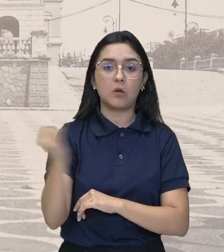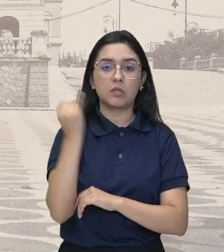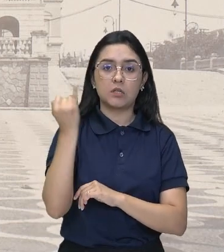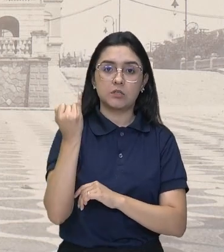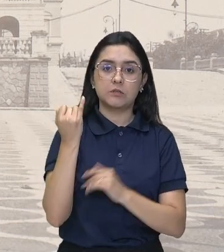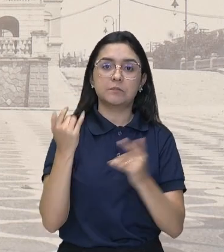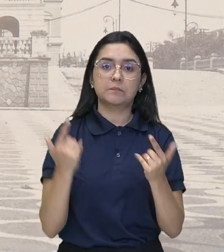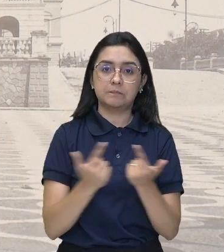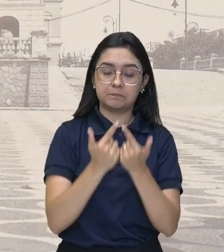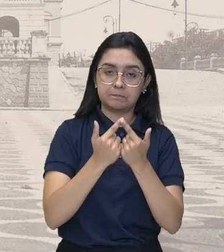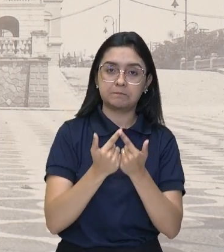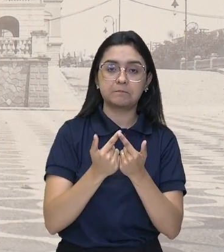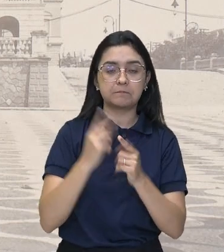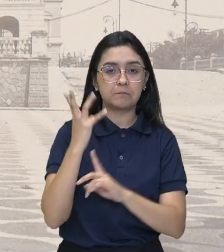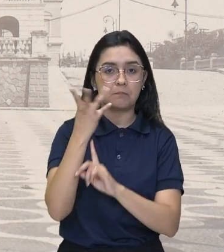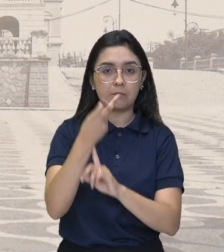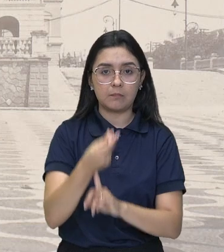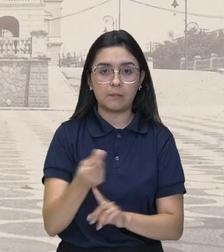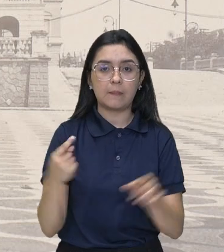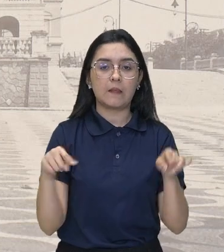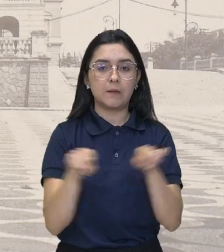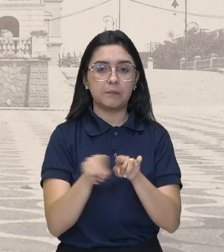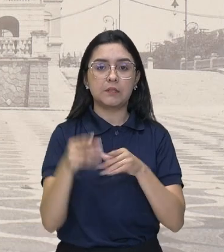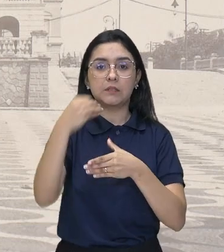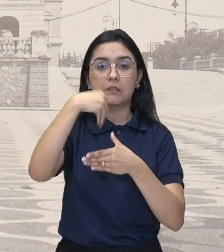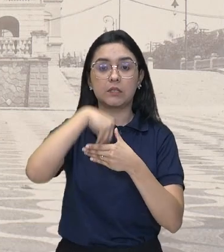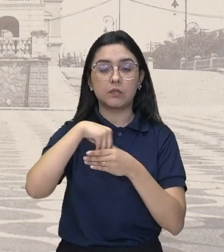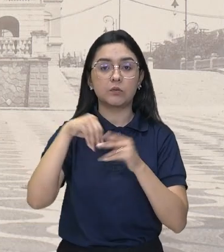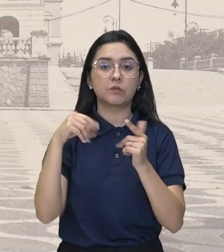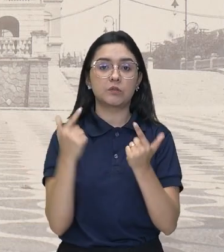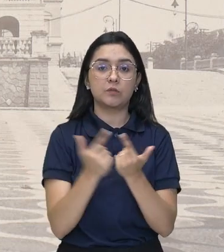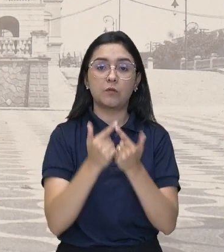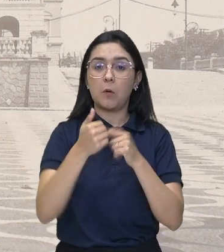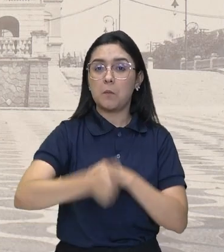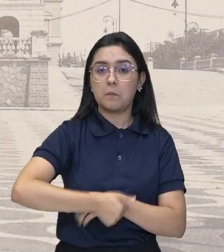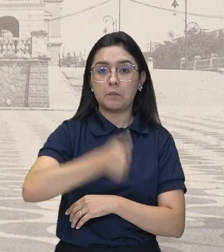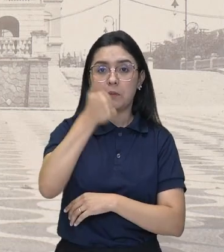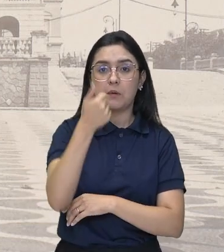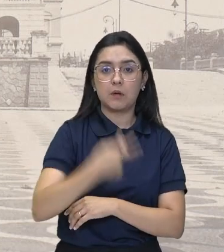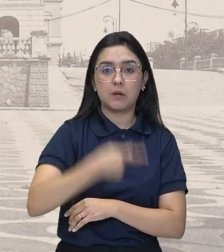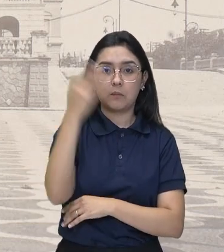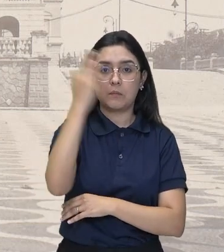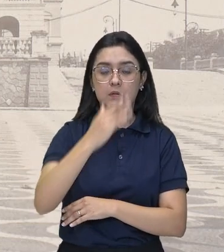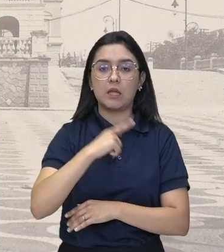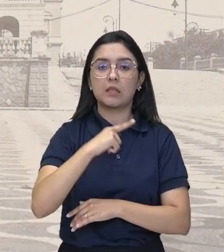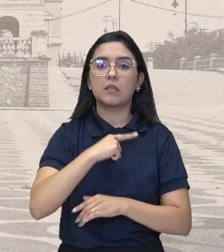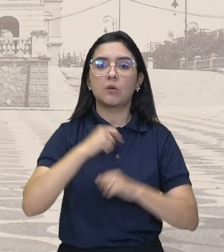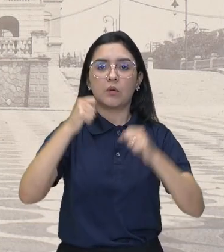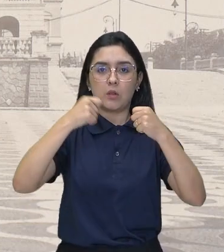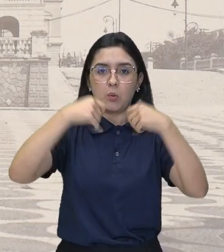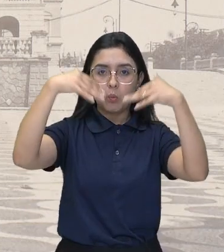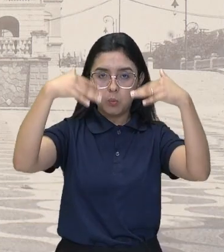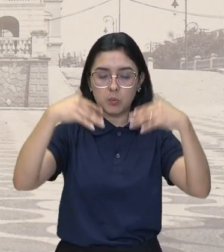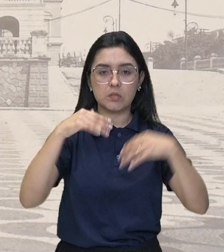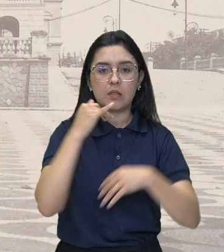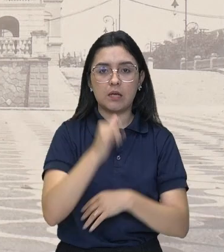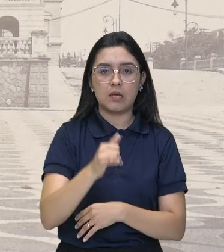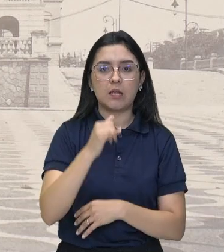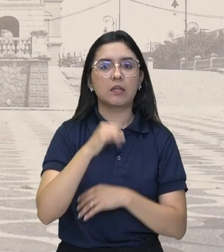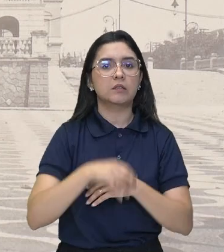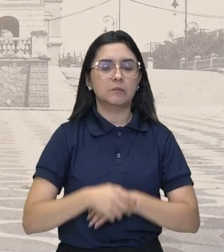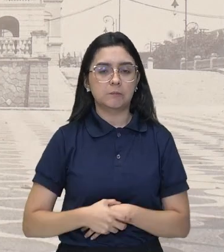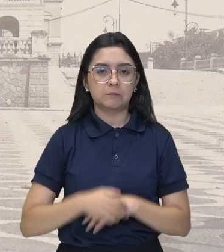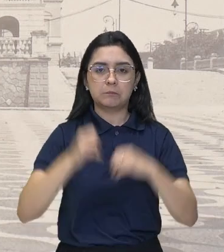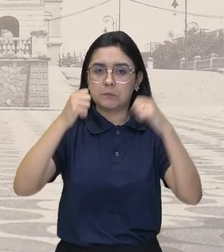né? Vimos que dentro do Teatro Amazonas foi o primeiro no Brasil a ter luz elétrica, luzes incandescentes